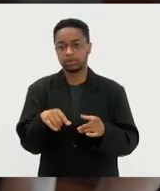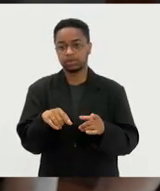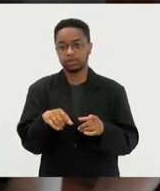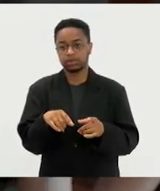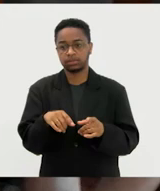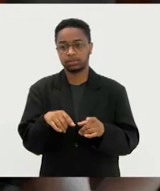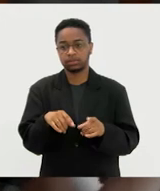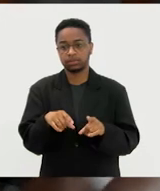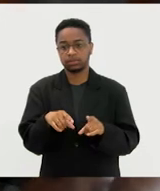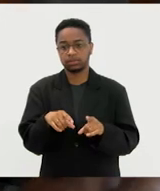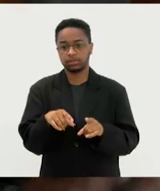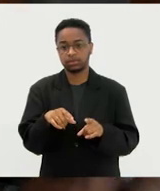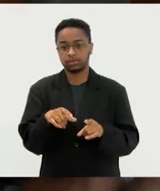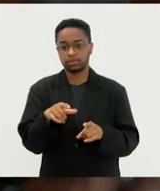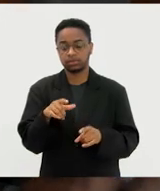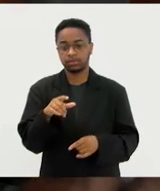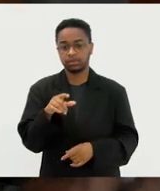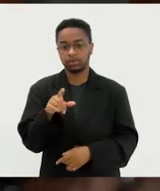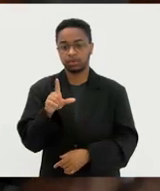secretário Adilson